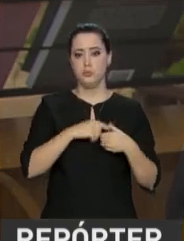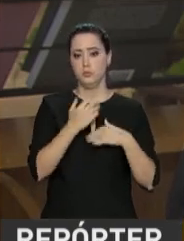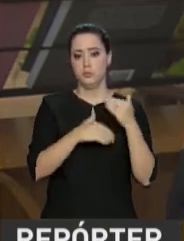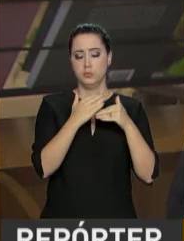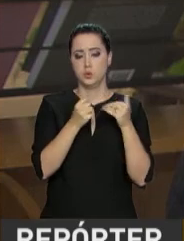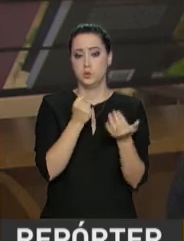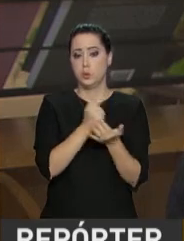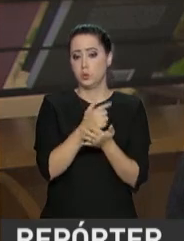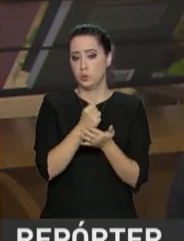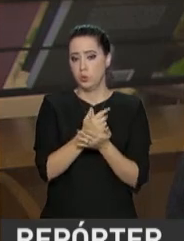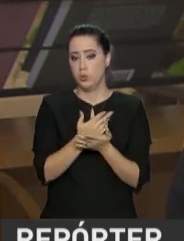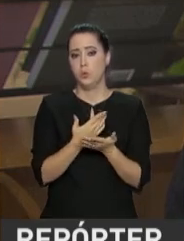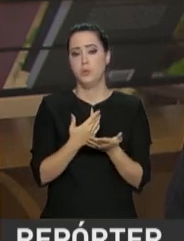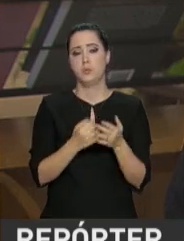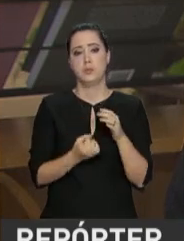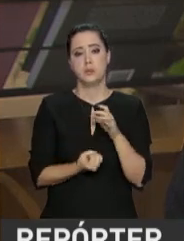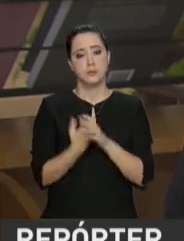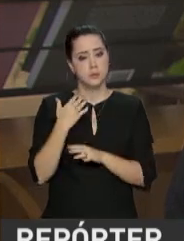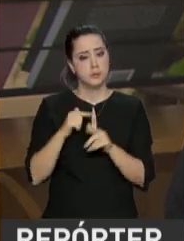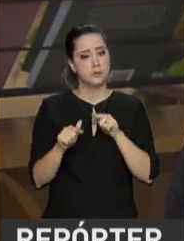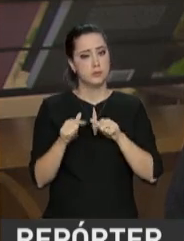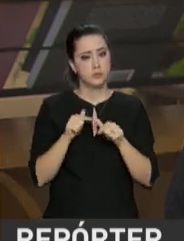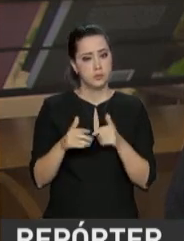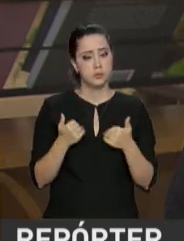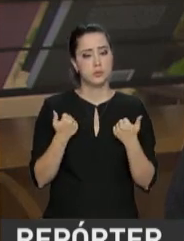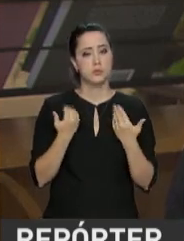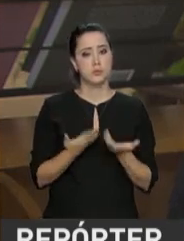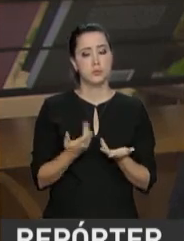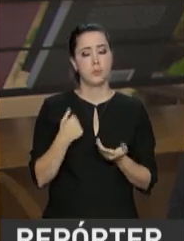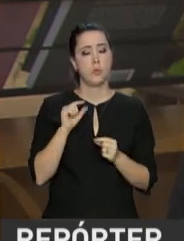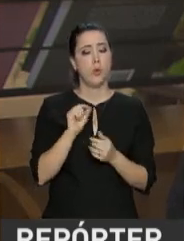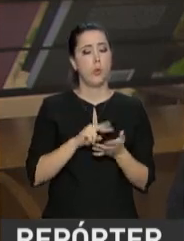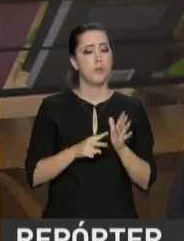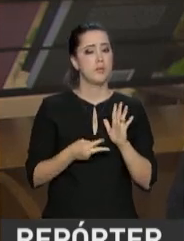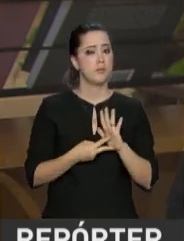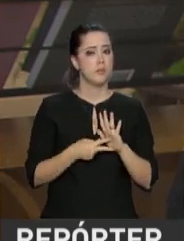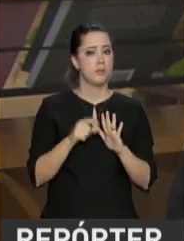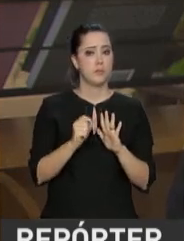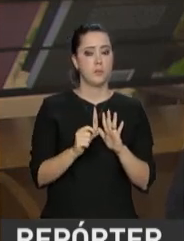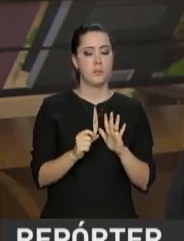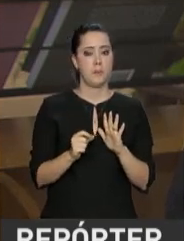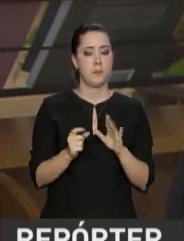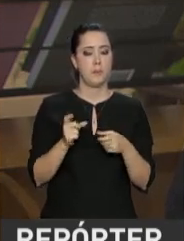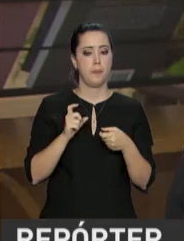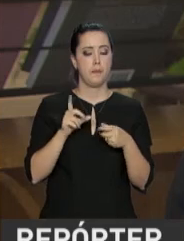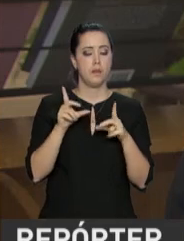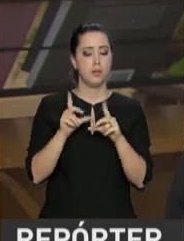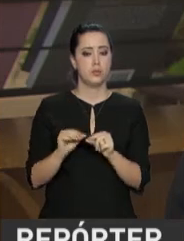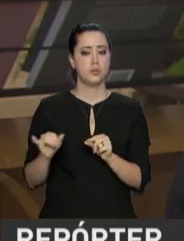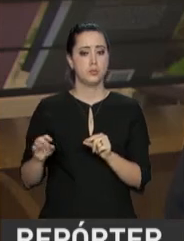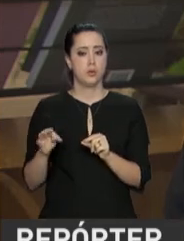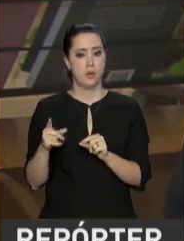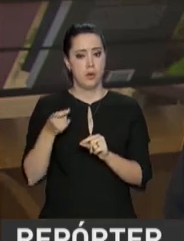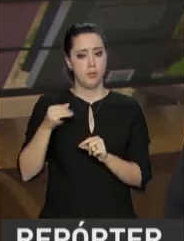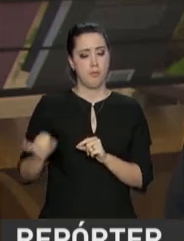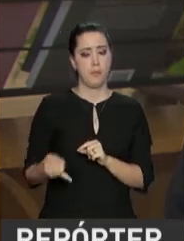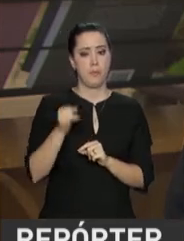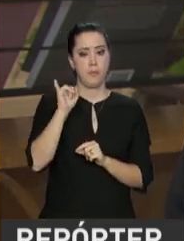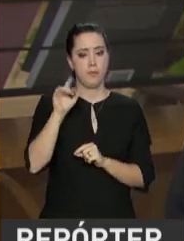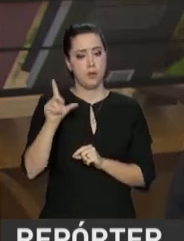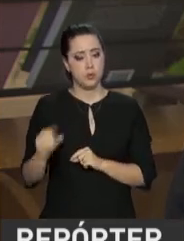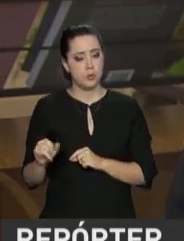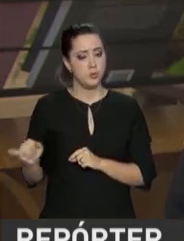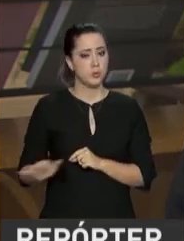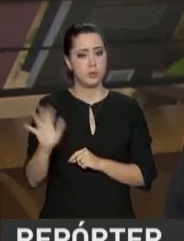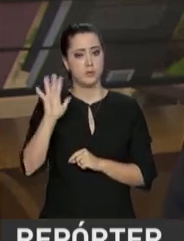crescimento o que determina esse aumento do consumo de um lado é a redução da taxa de juros a queda na